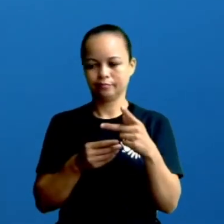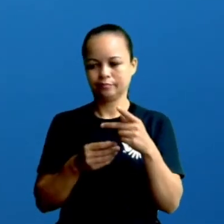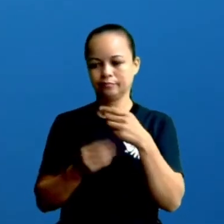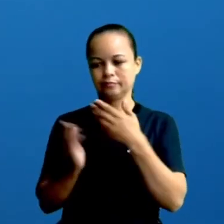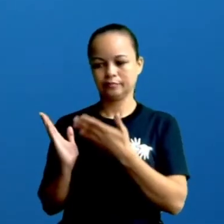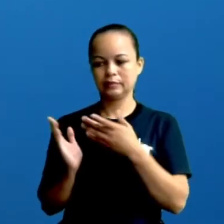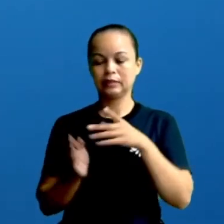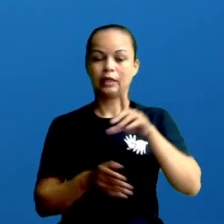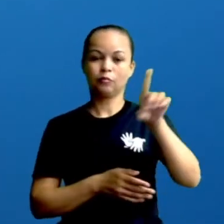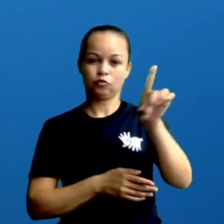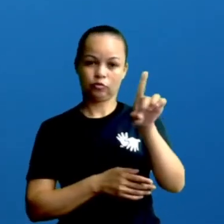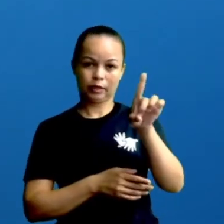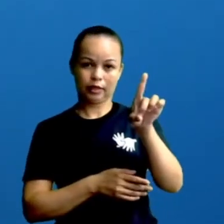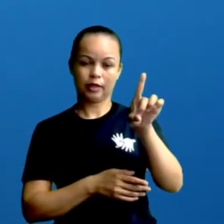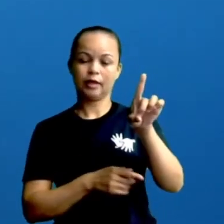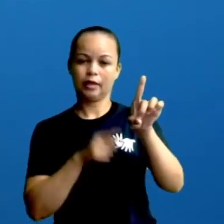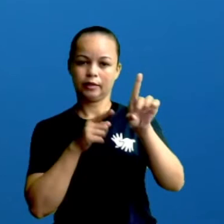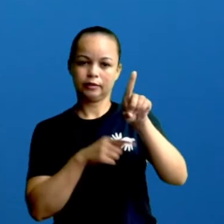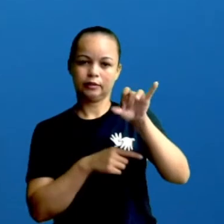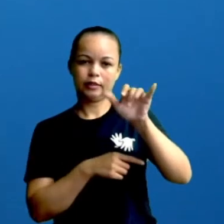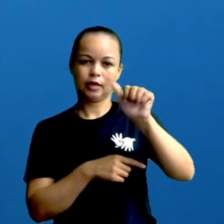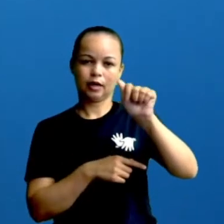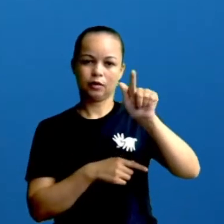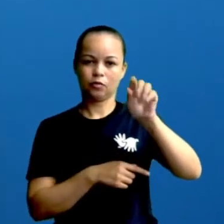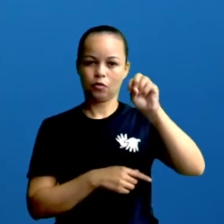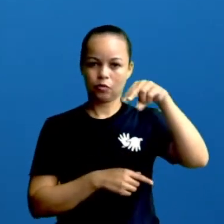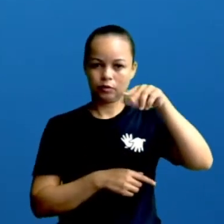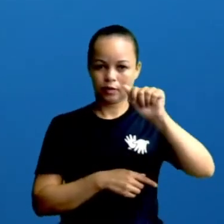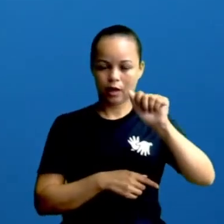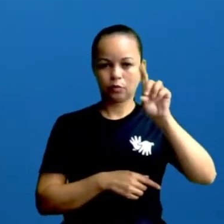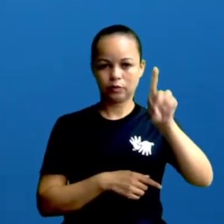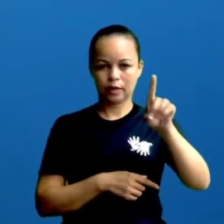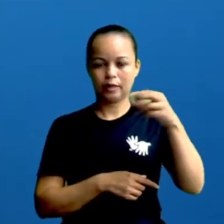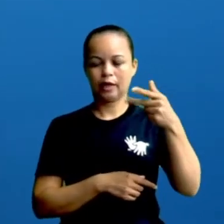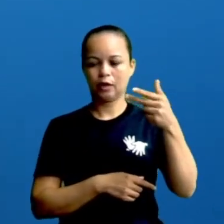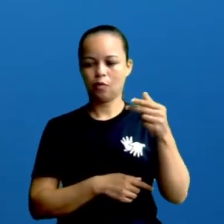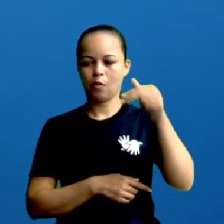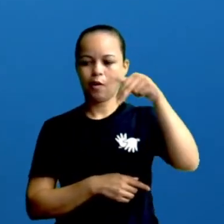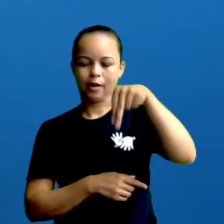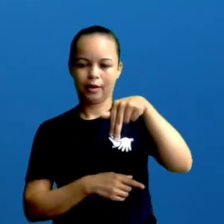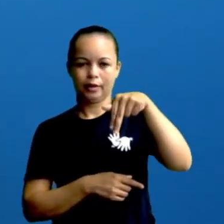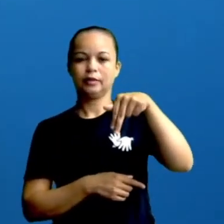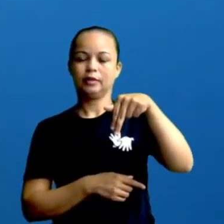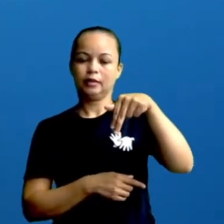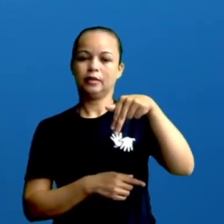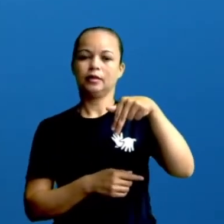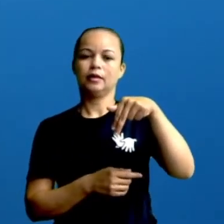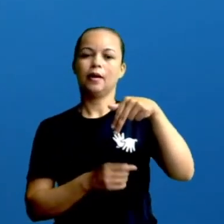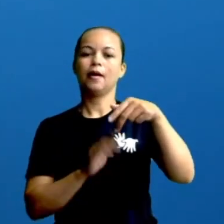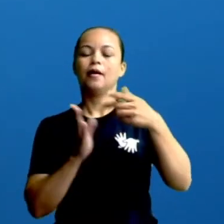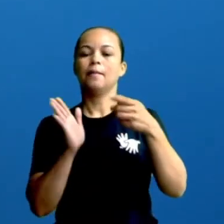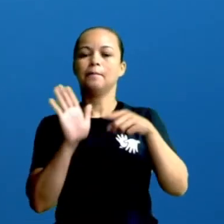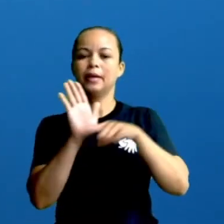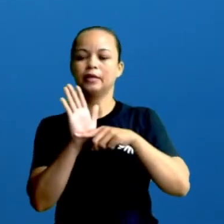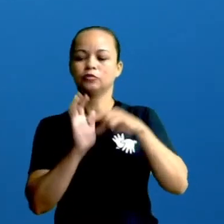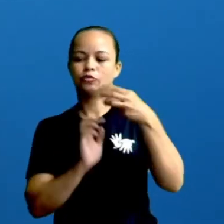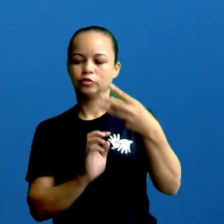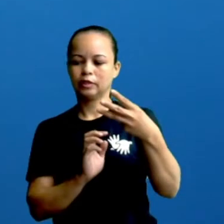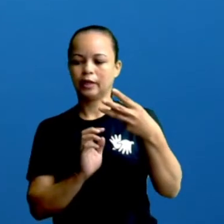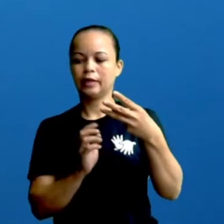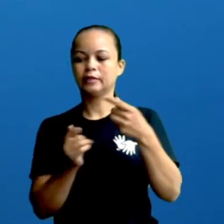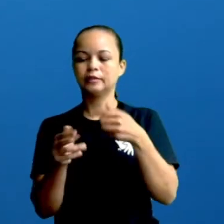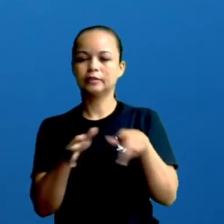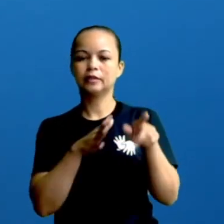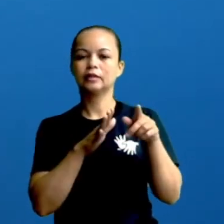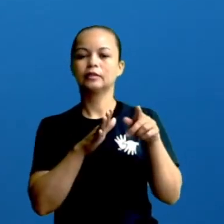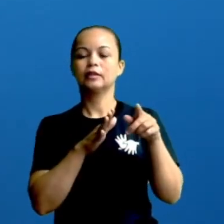temos diagonal, que é D, é igual a N, que é o número de laterais, vezes o número de